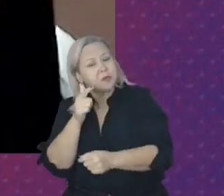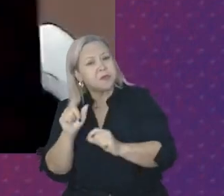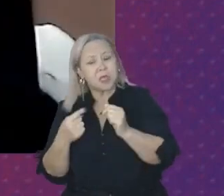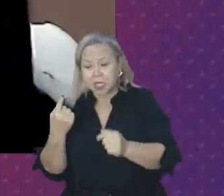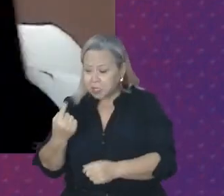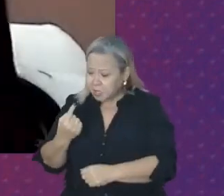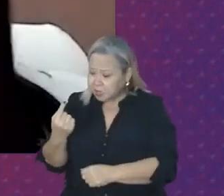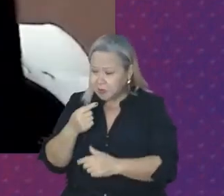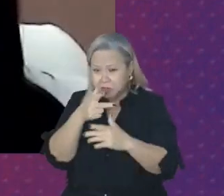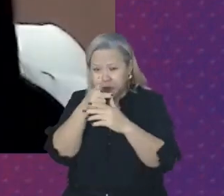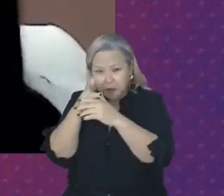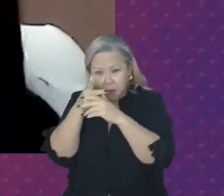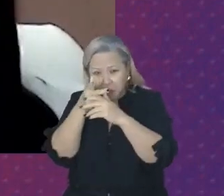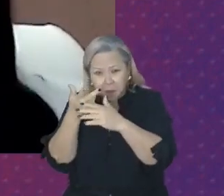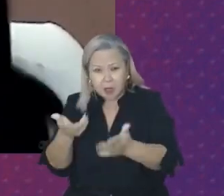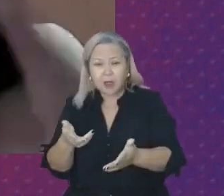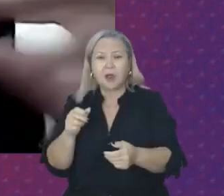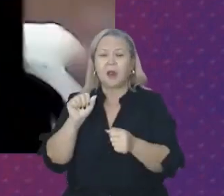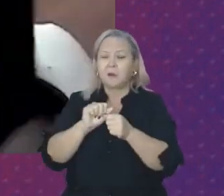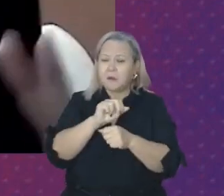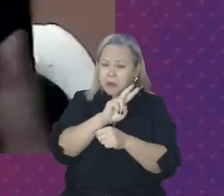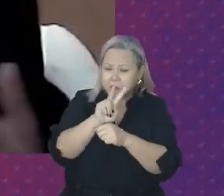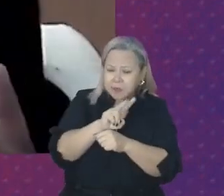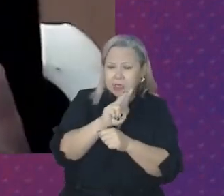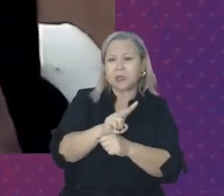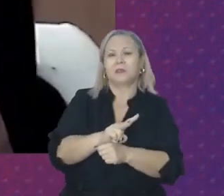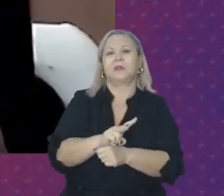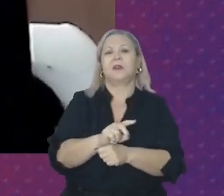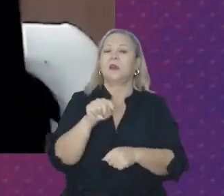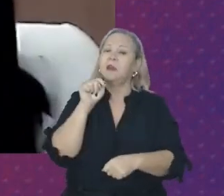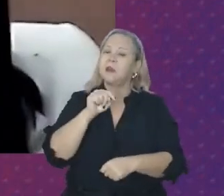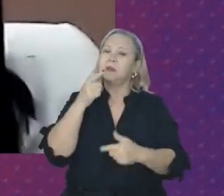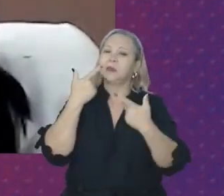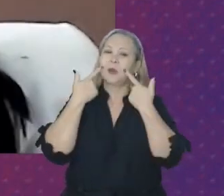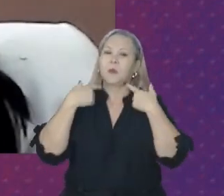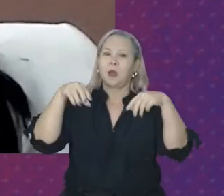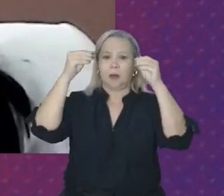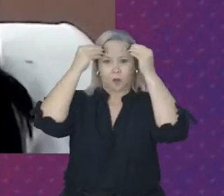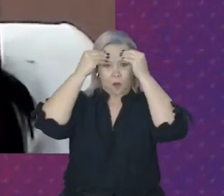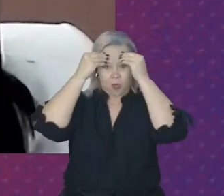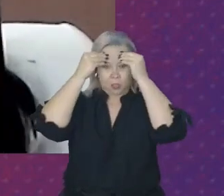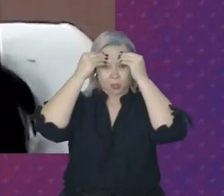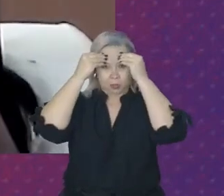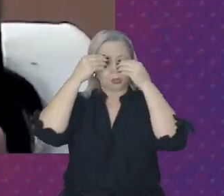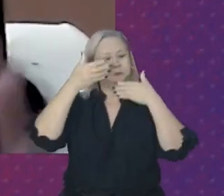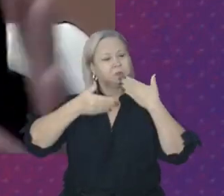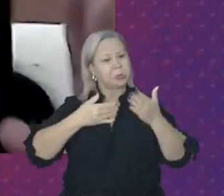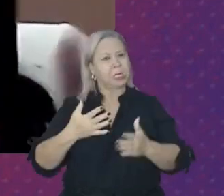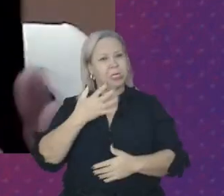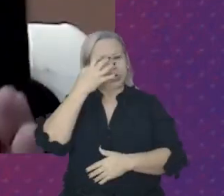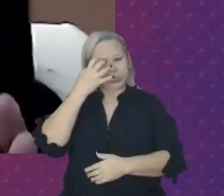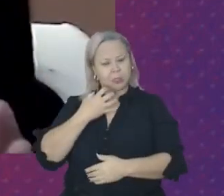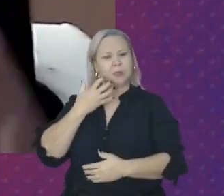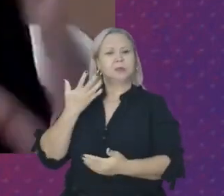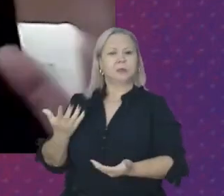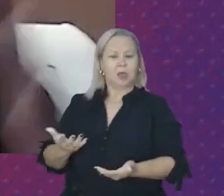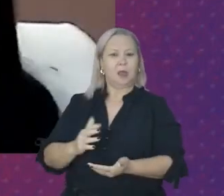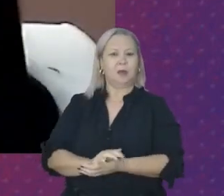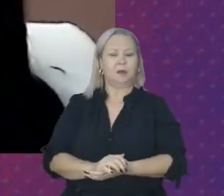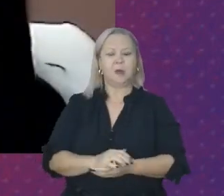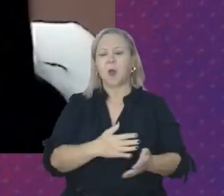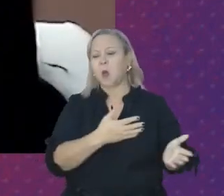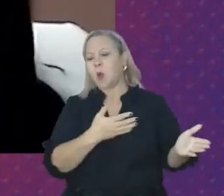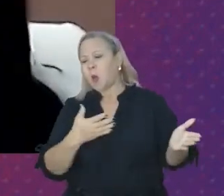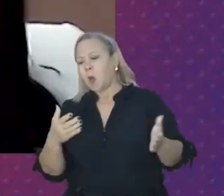sozinho, filmando aquele problema, fazendo a fiscalização. Isso também é linguagem. Com o tempo, quando as pessoas estiverem se juntando a você,